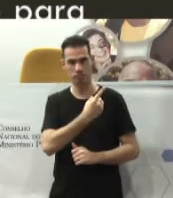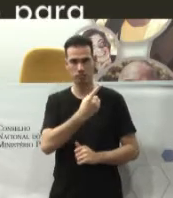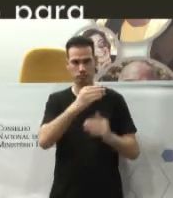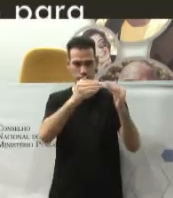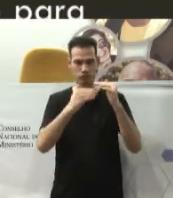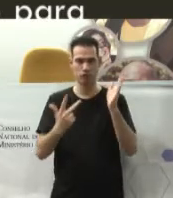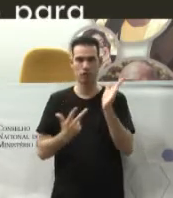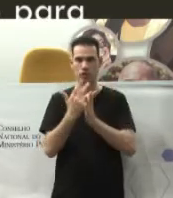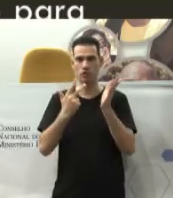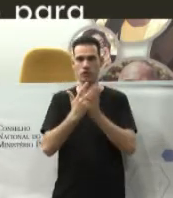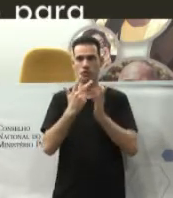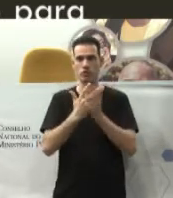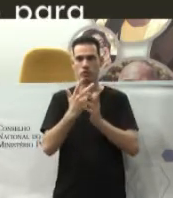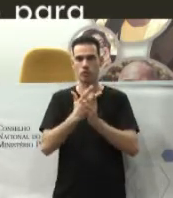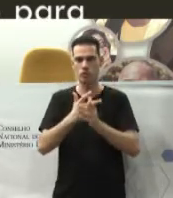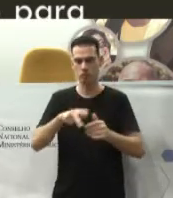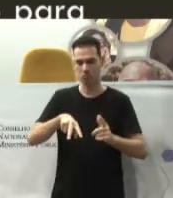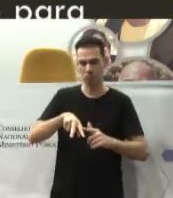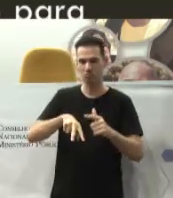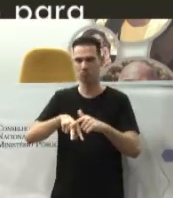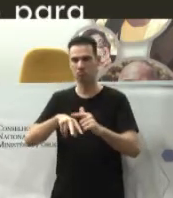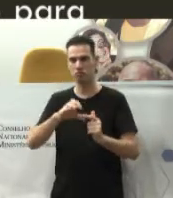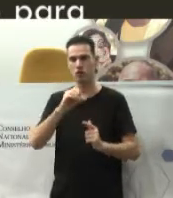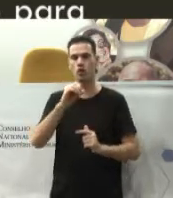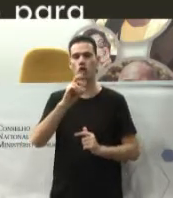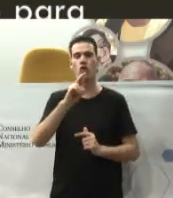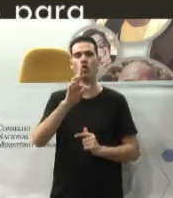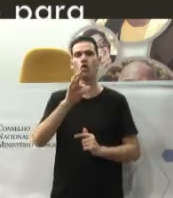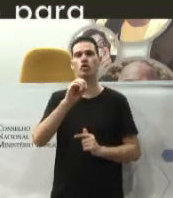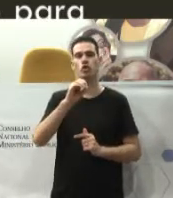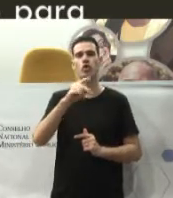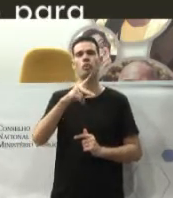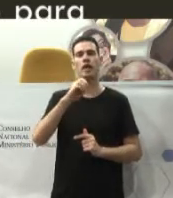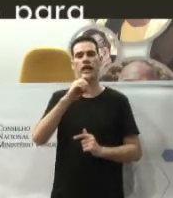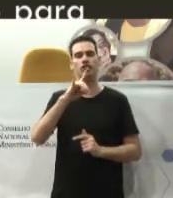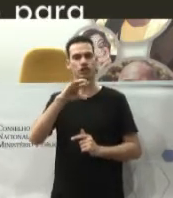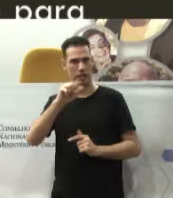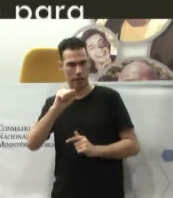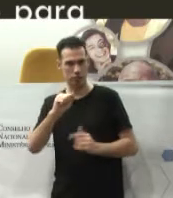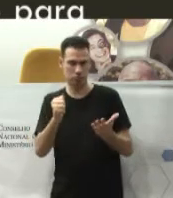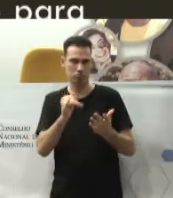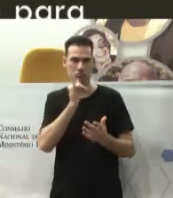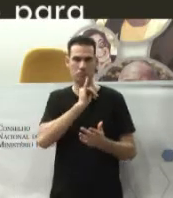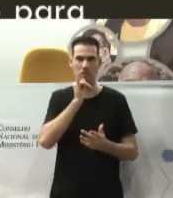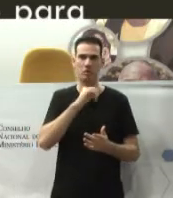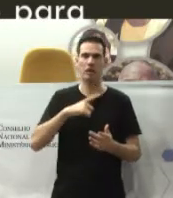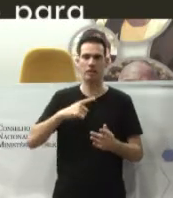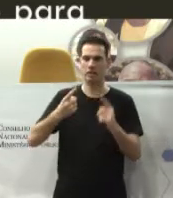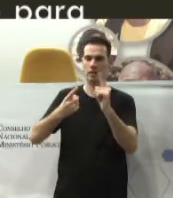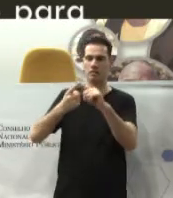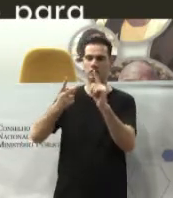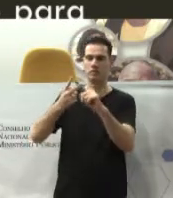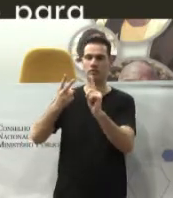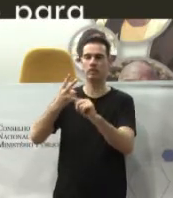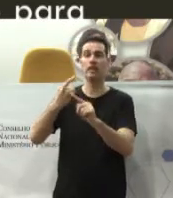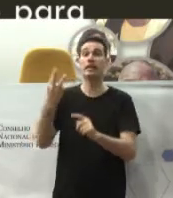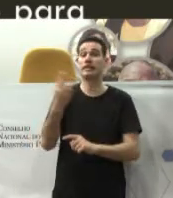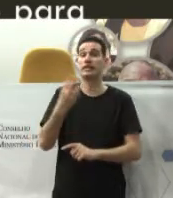cirurgias ortopédicas de alta complexidade. Teve uma sentença de primeiro grau, para dar um breve